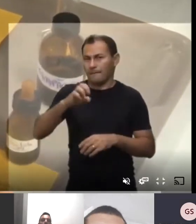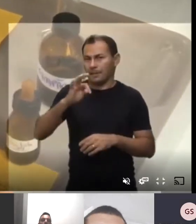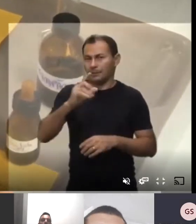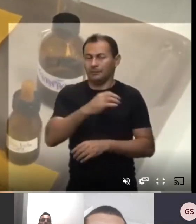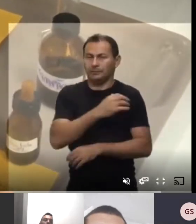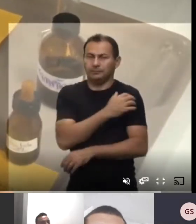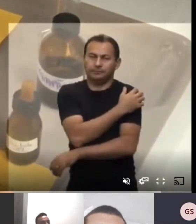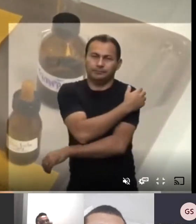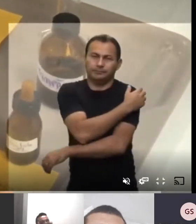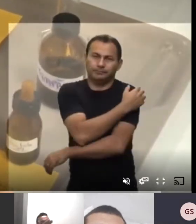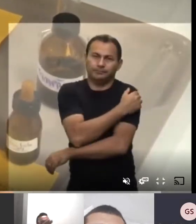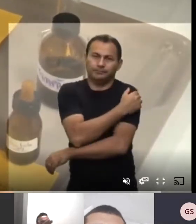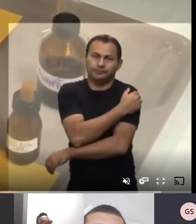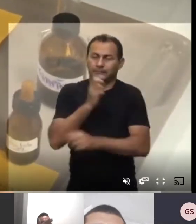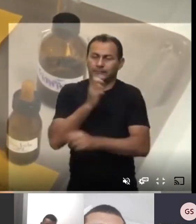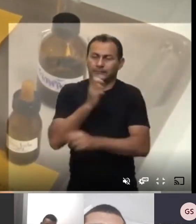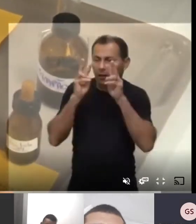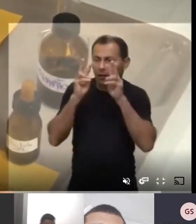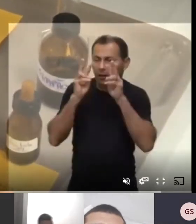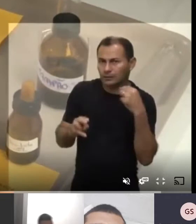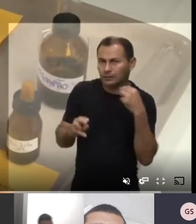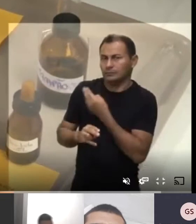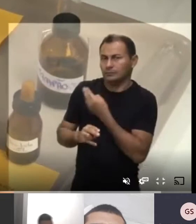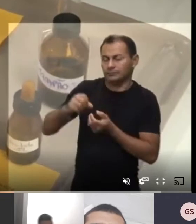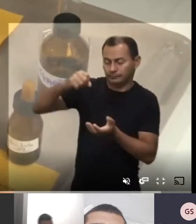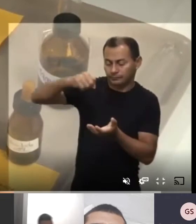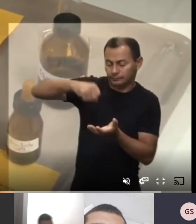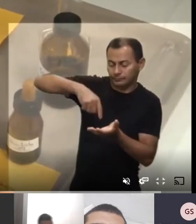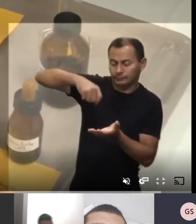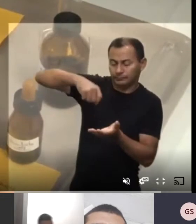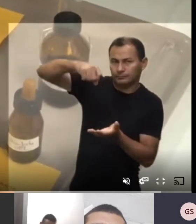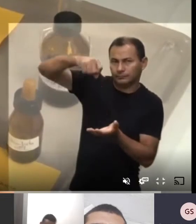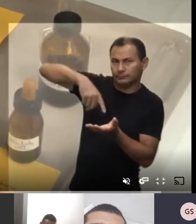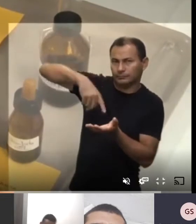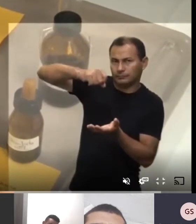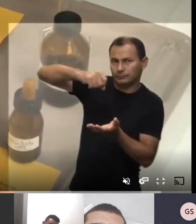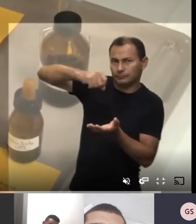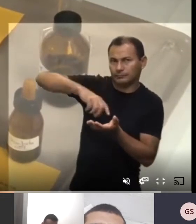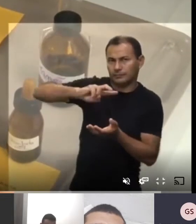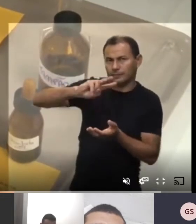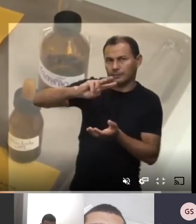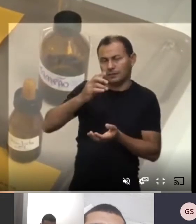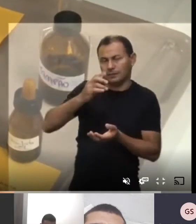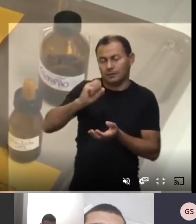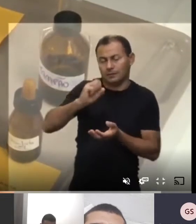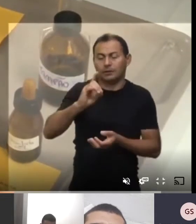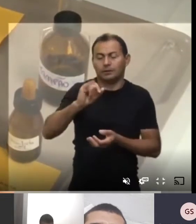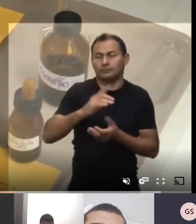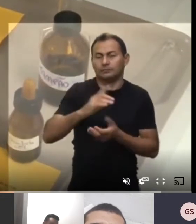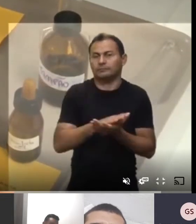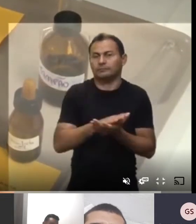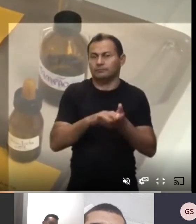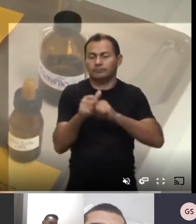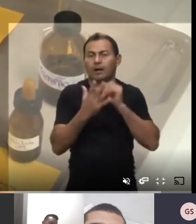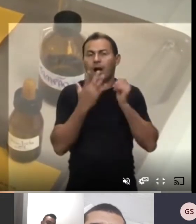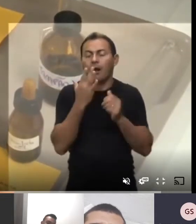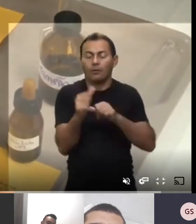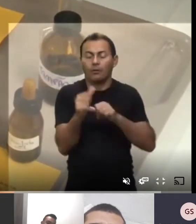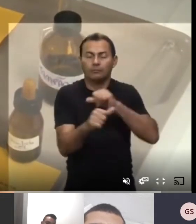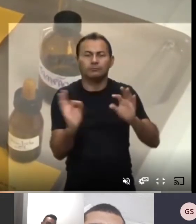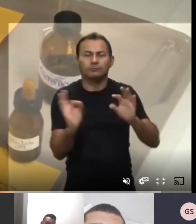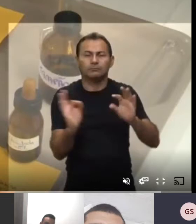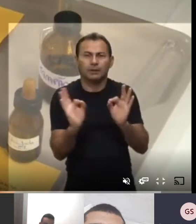Então, coloca a solução básica, vai colocando e vocês veem que a cor não está mudando. Se a